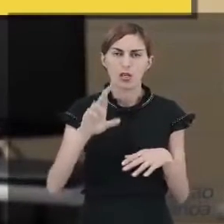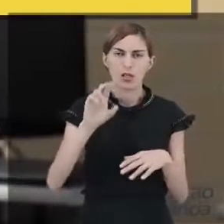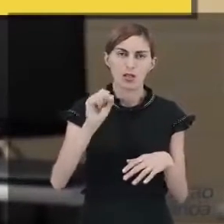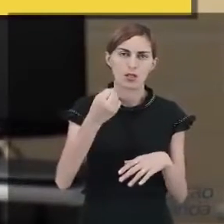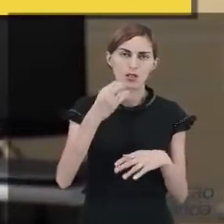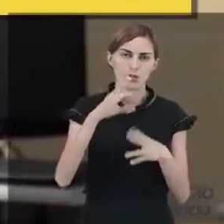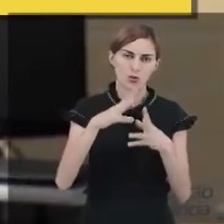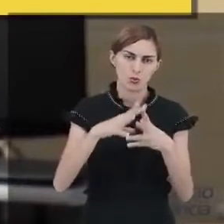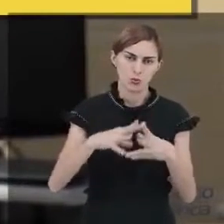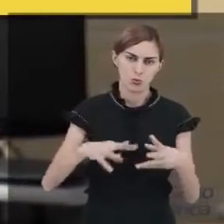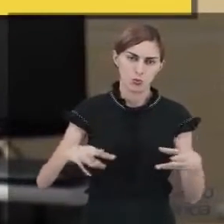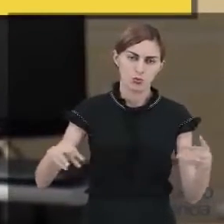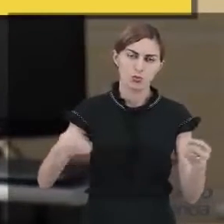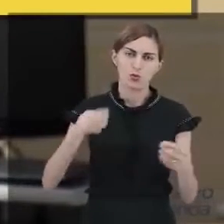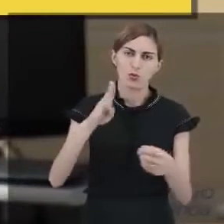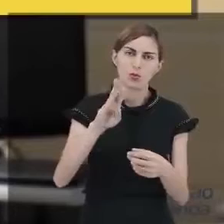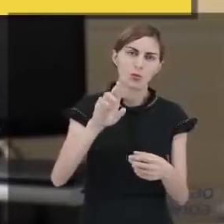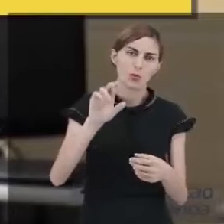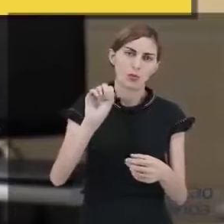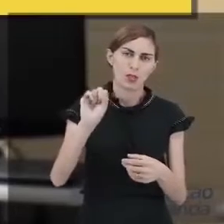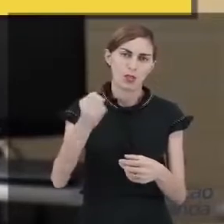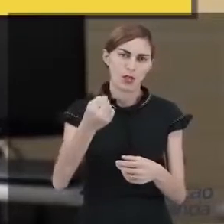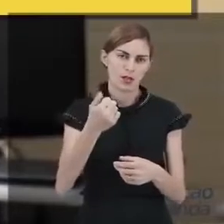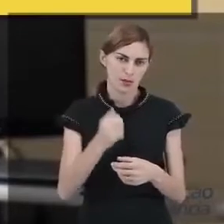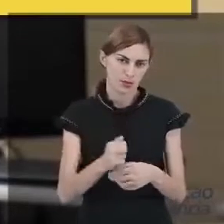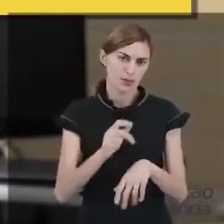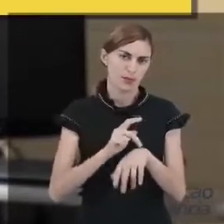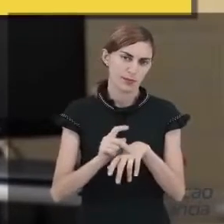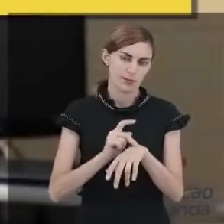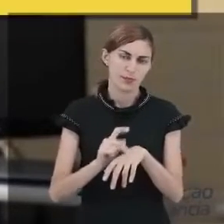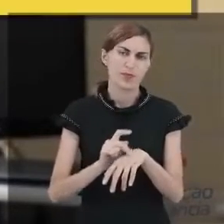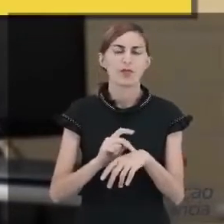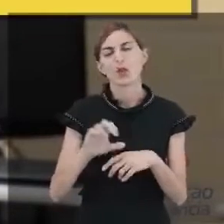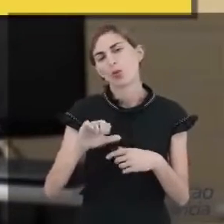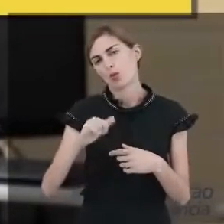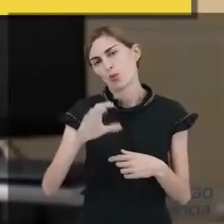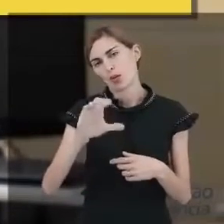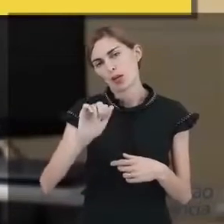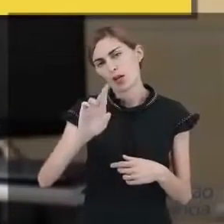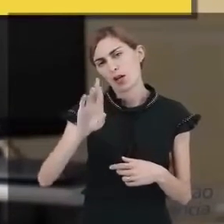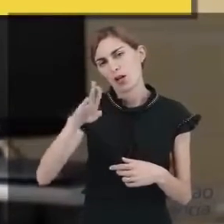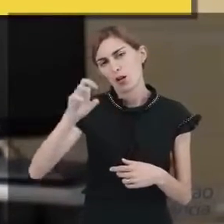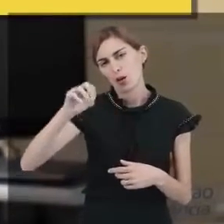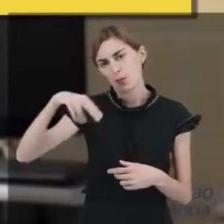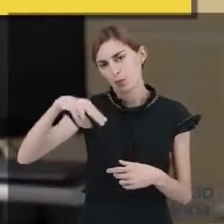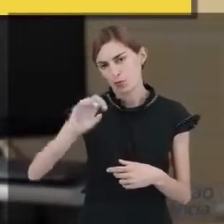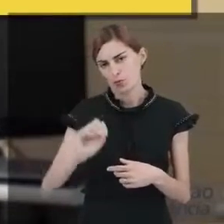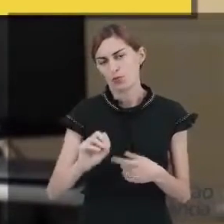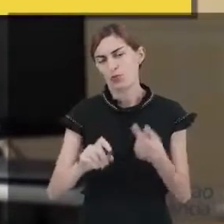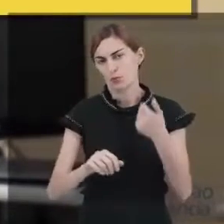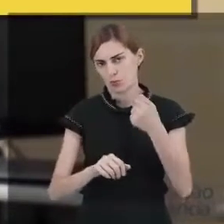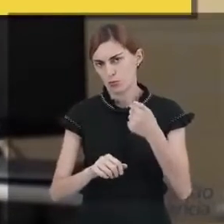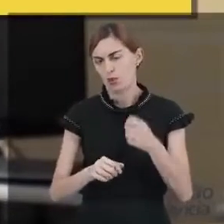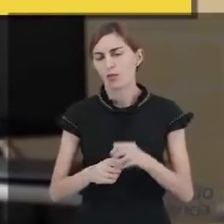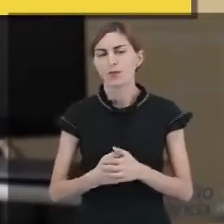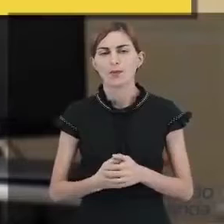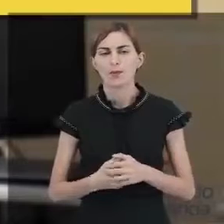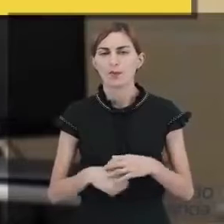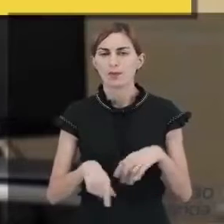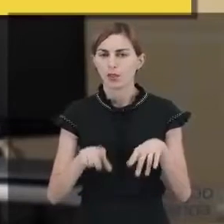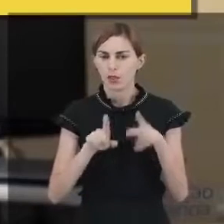o resíduo normalmente brasa ou monóxido de carbono, CO2, eles sempre eliminam, tá?